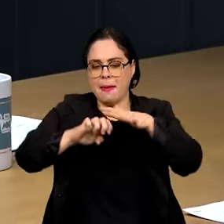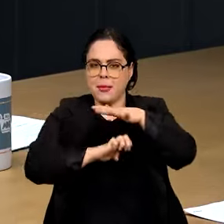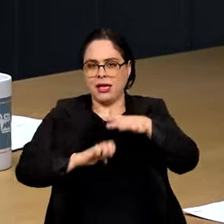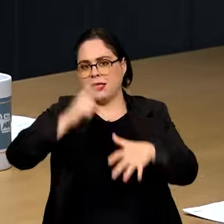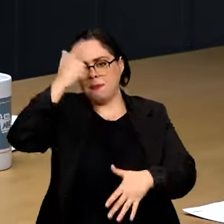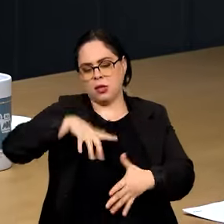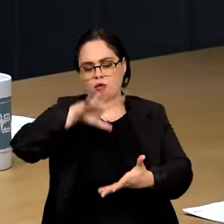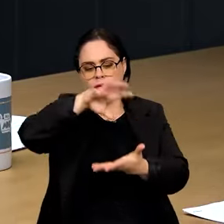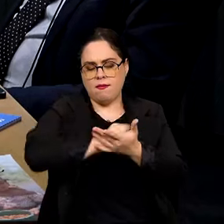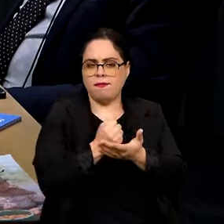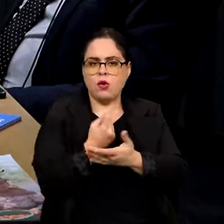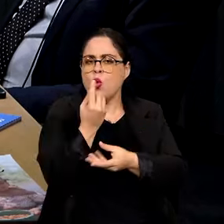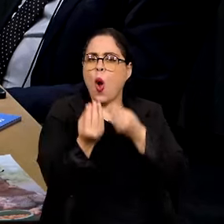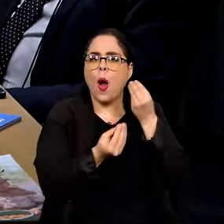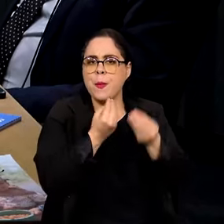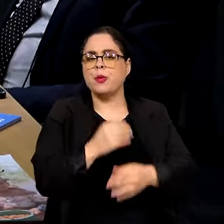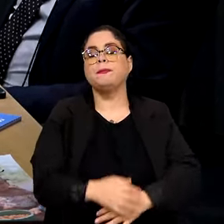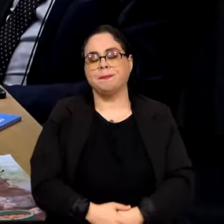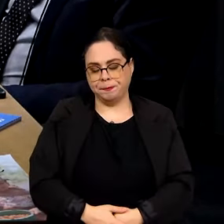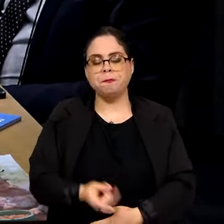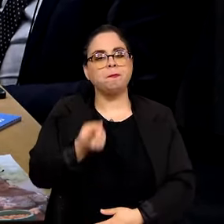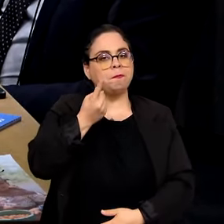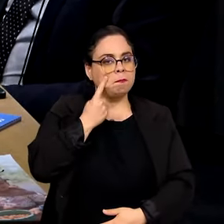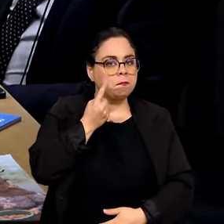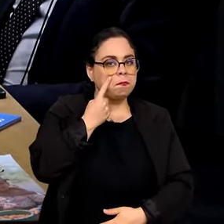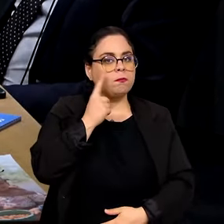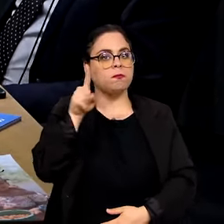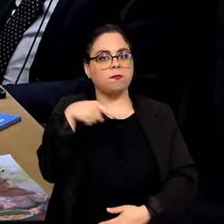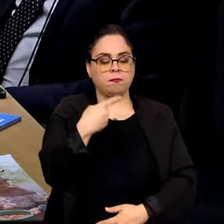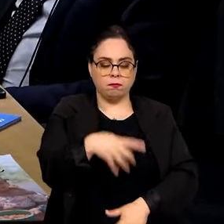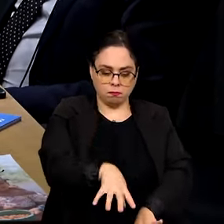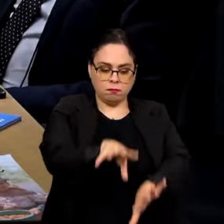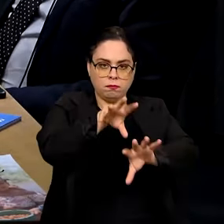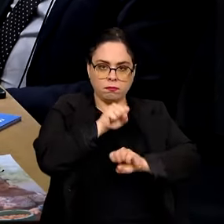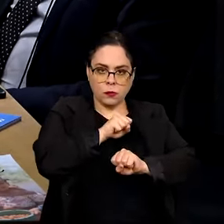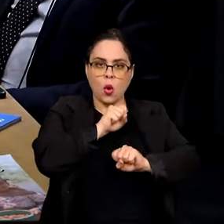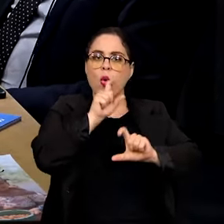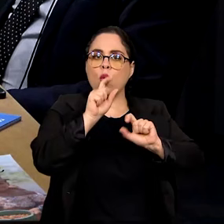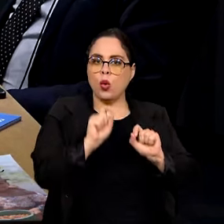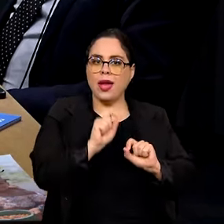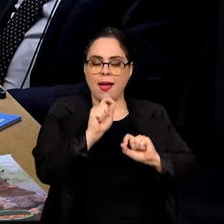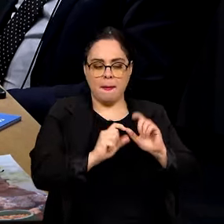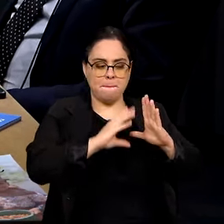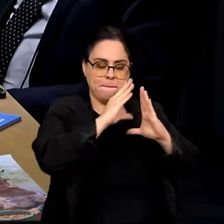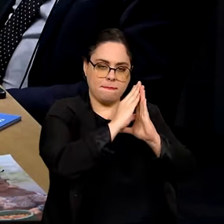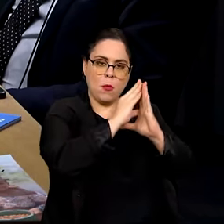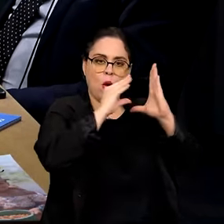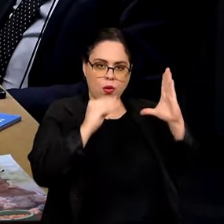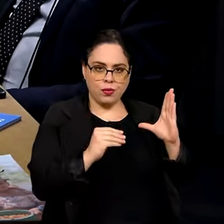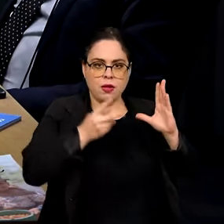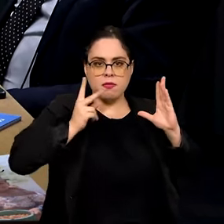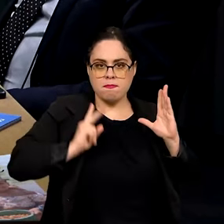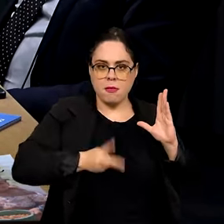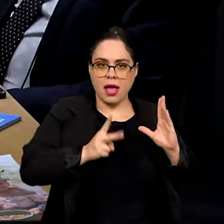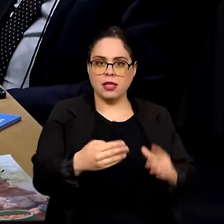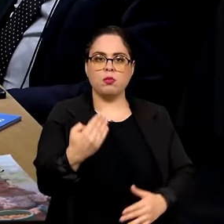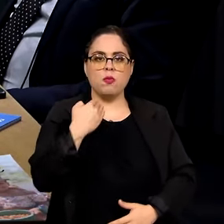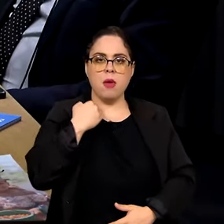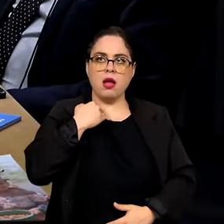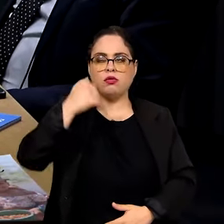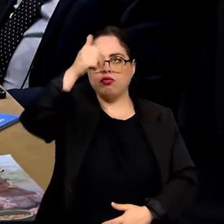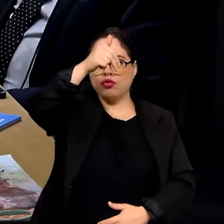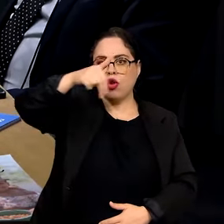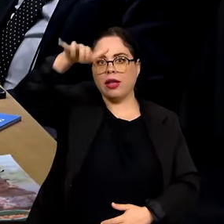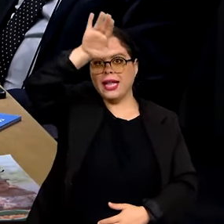das pessoas do cadastro único veja nós estamos adotando o mesmo padrão é que o